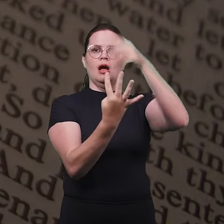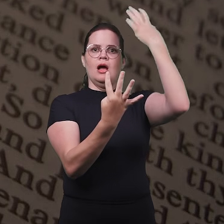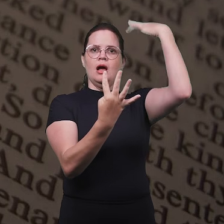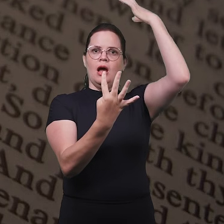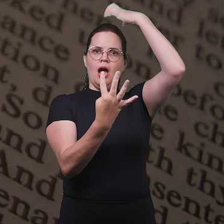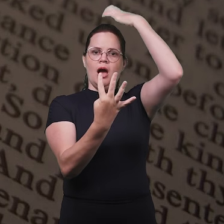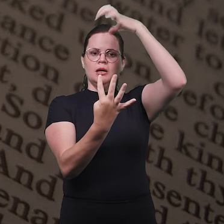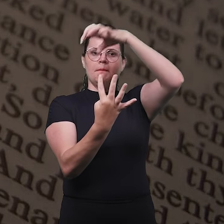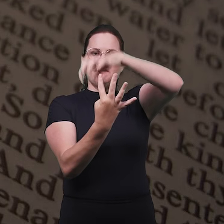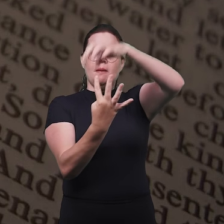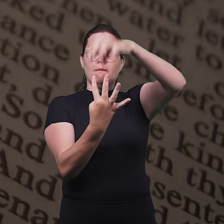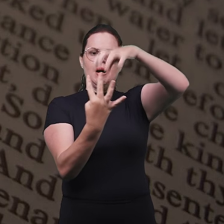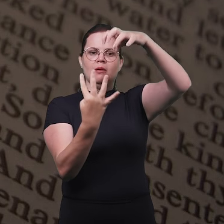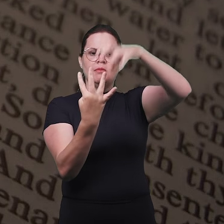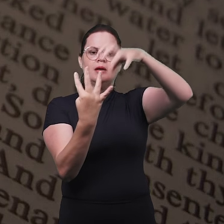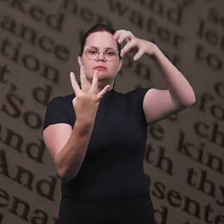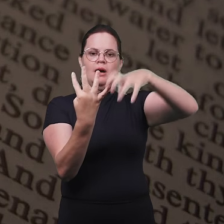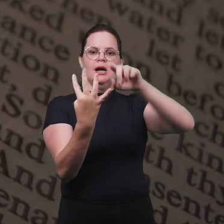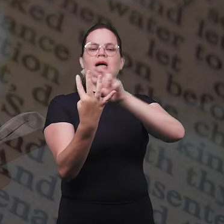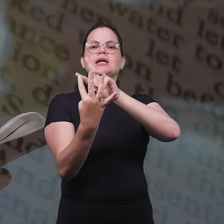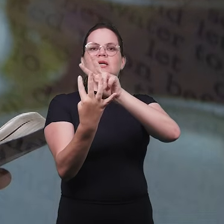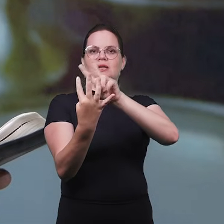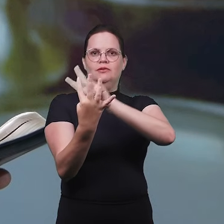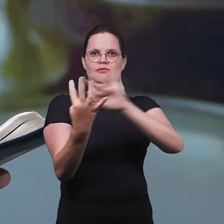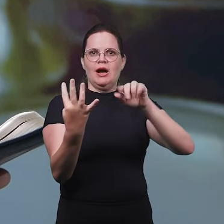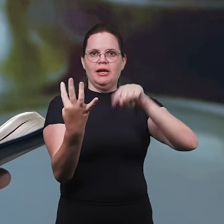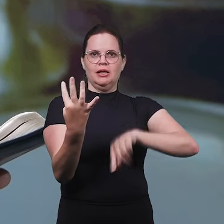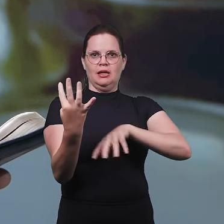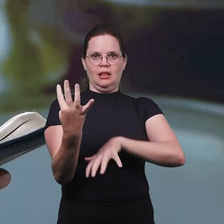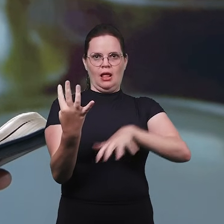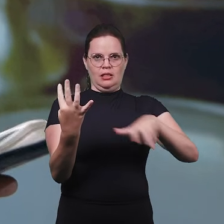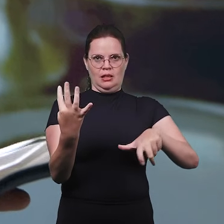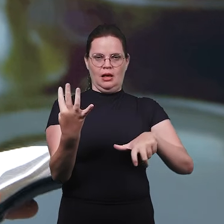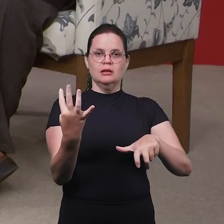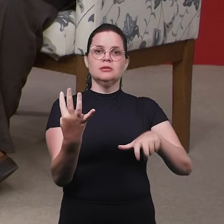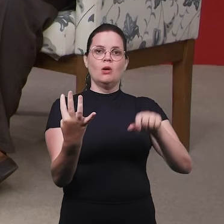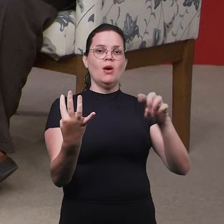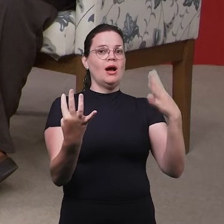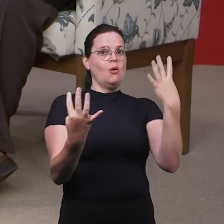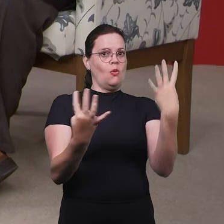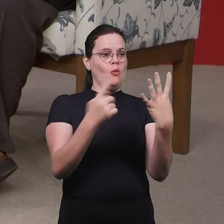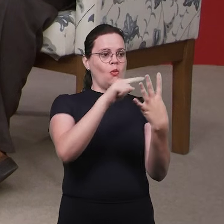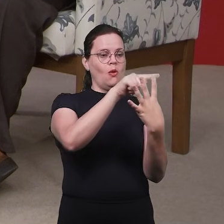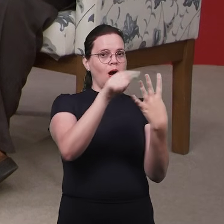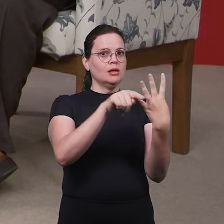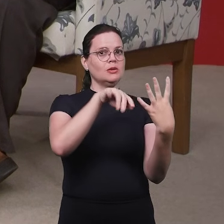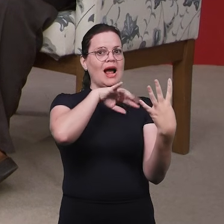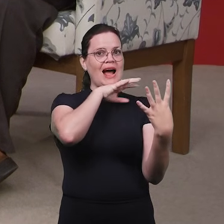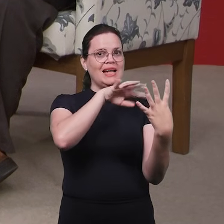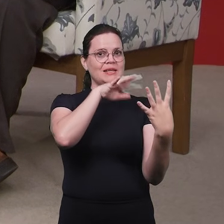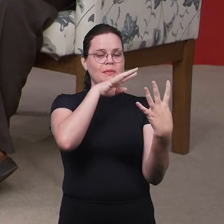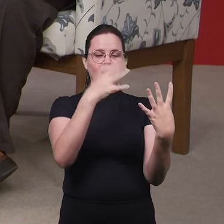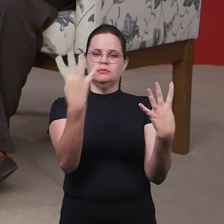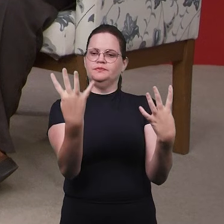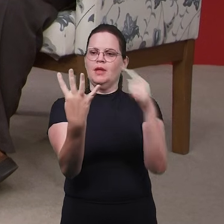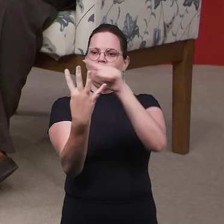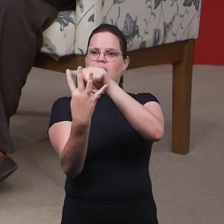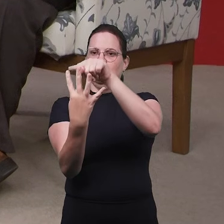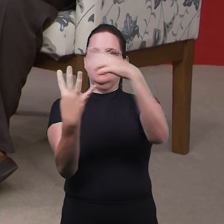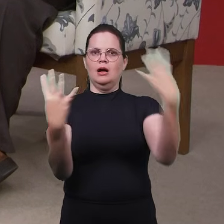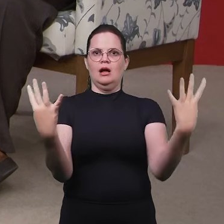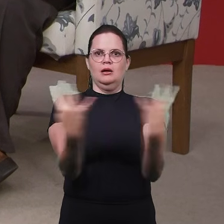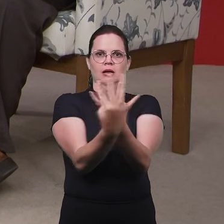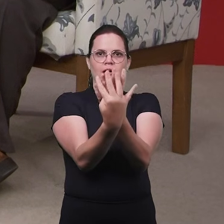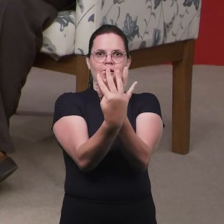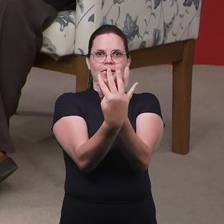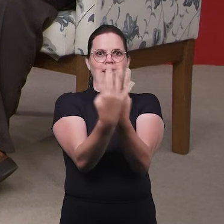se levantarão da terra. Então, são 4 reis. Então, já associa o animal com o